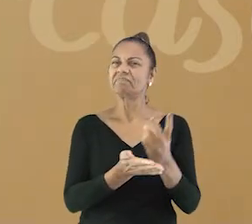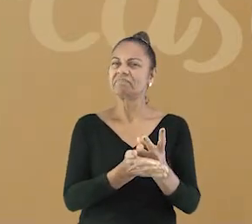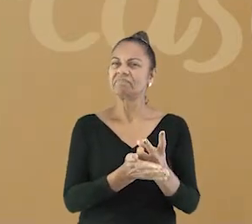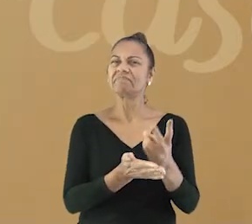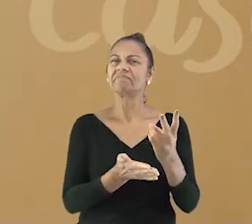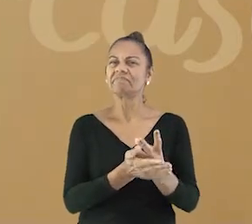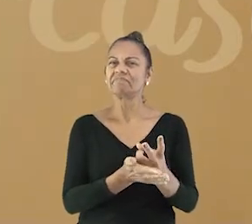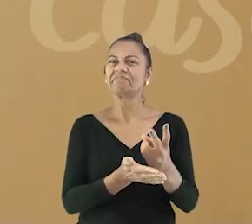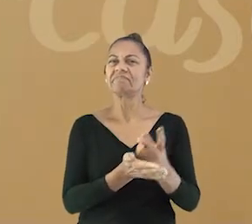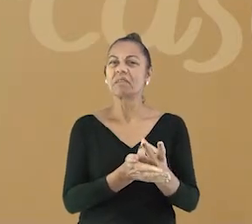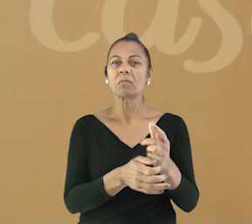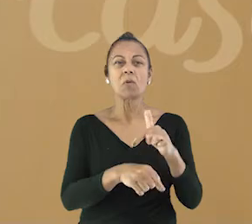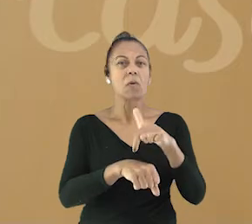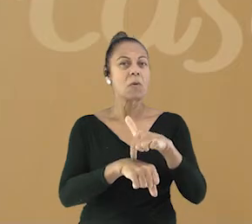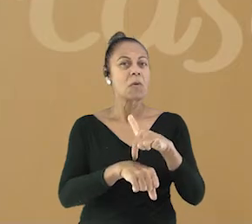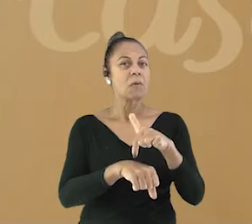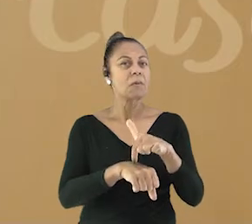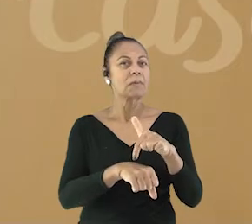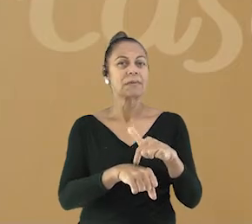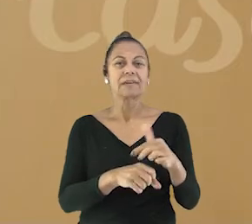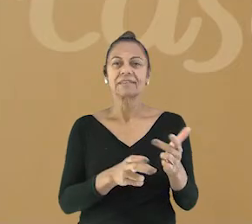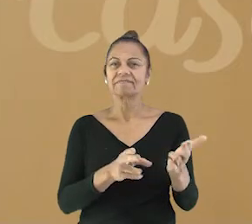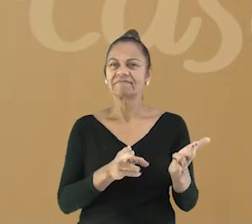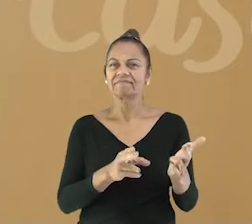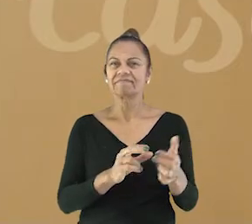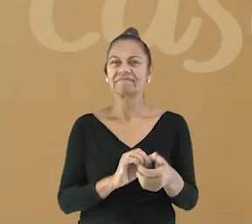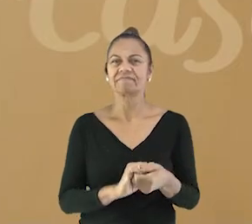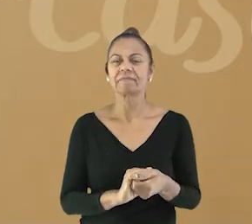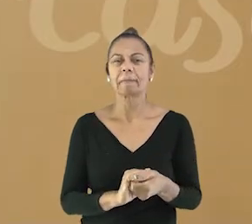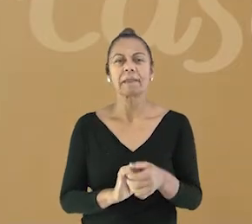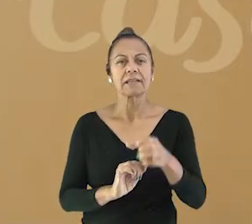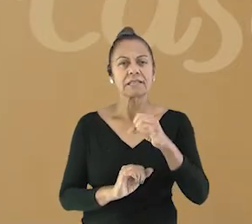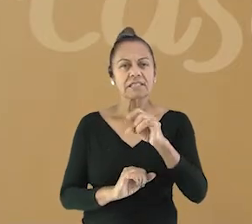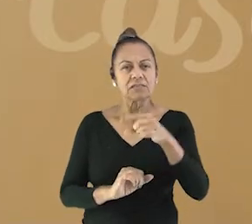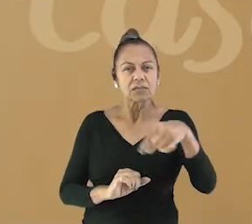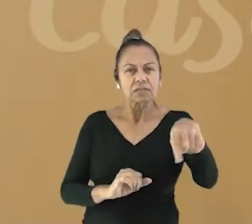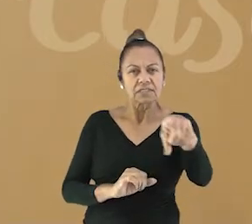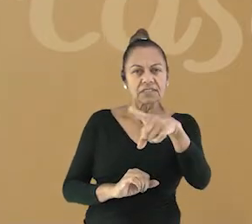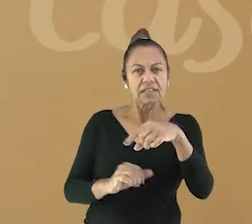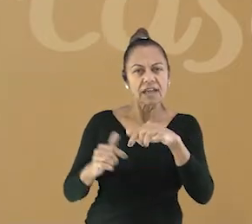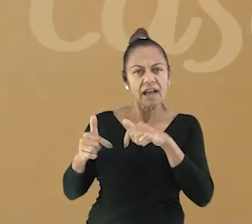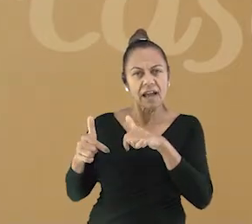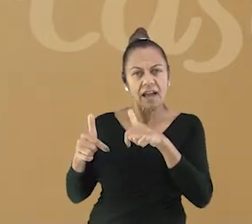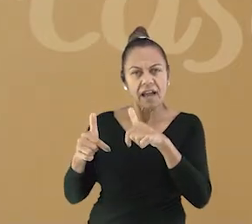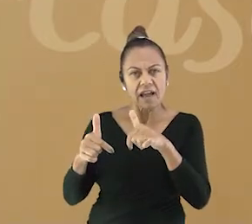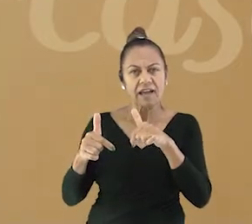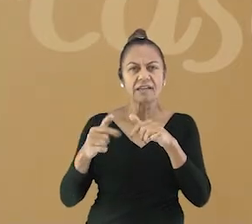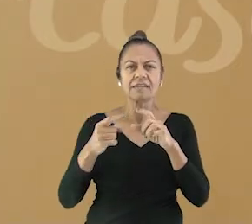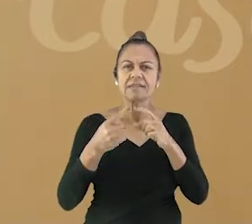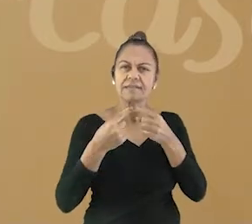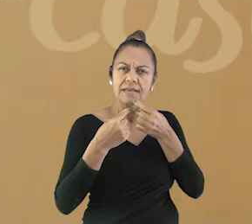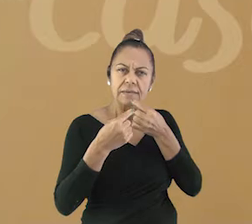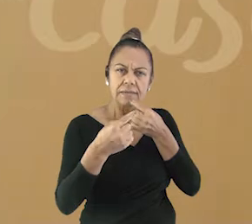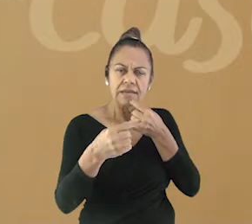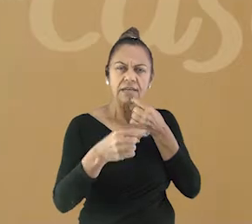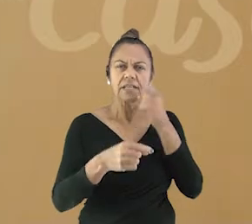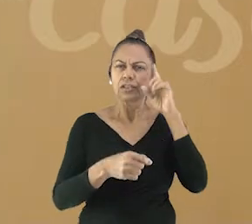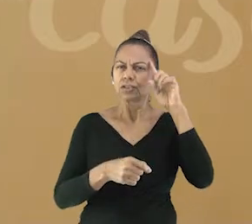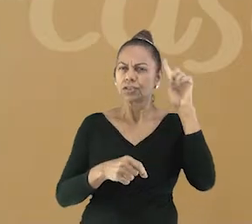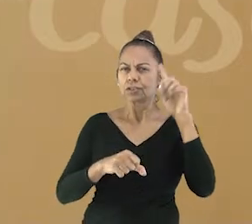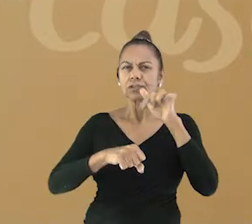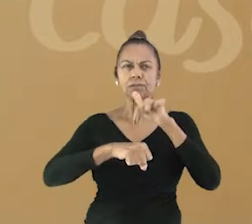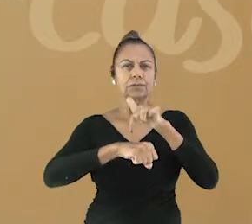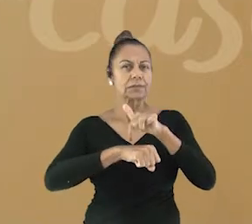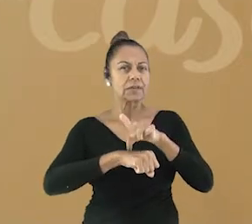sempre fazem a mesma coisa nos mesmos horários. Então, se você faz uma coisa sempre, toda semana,